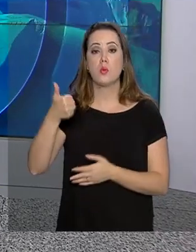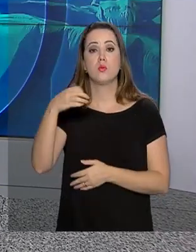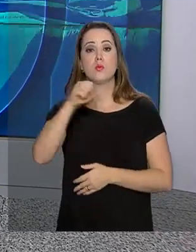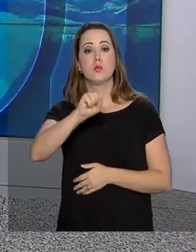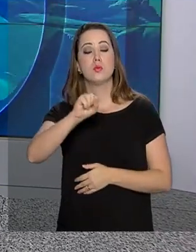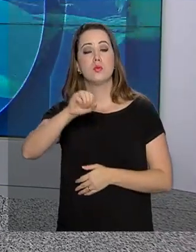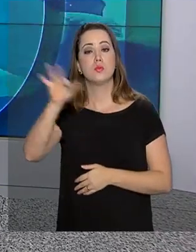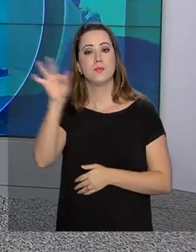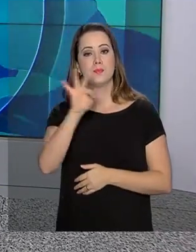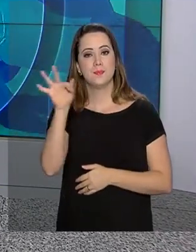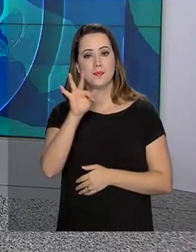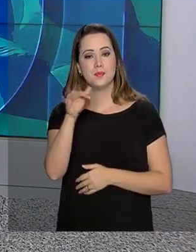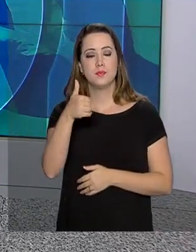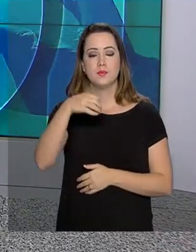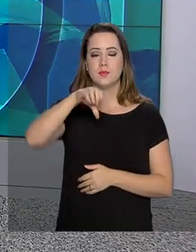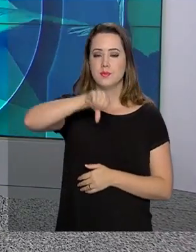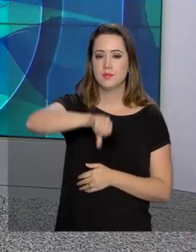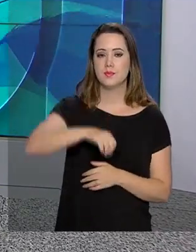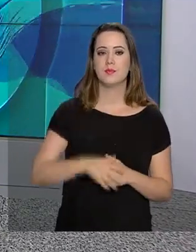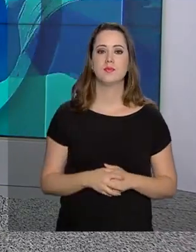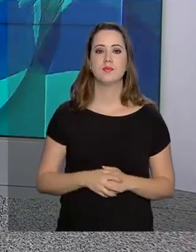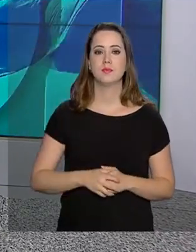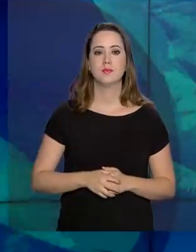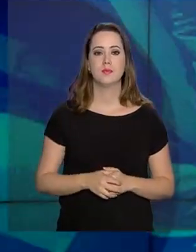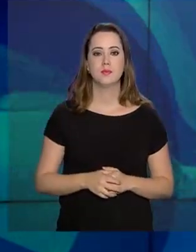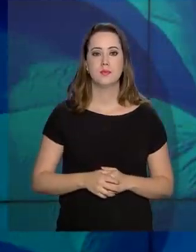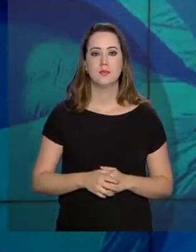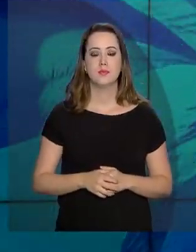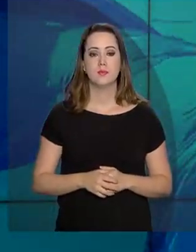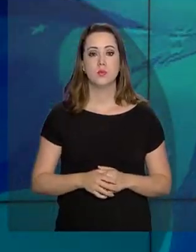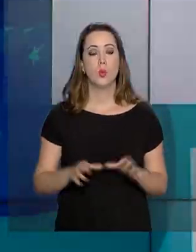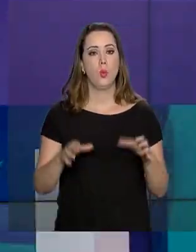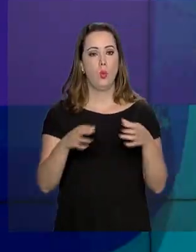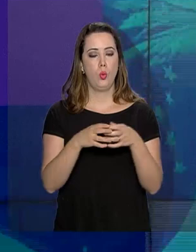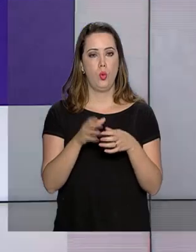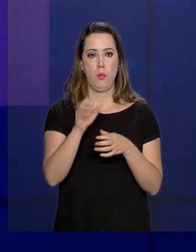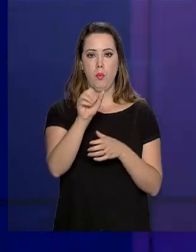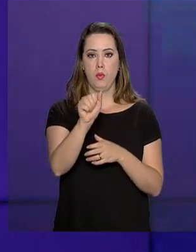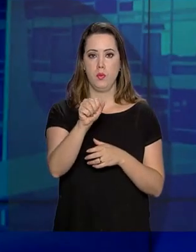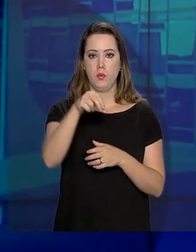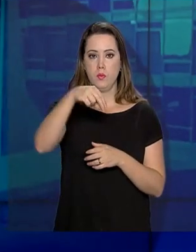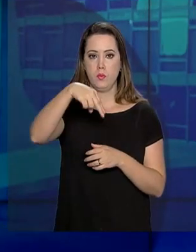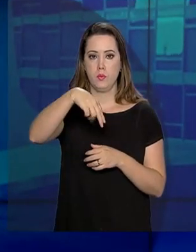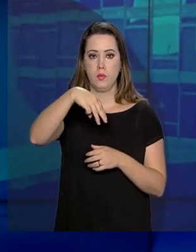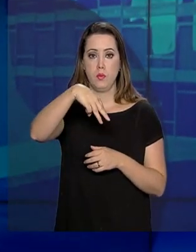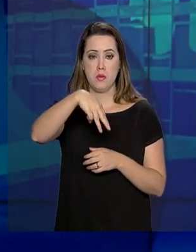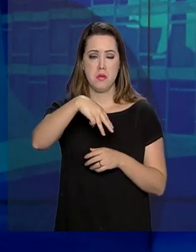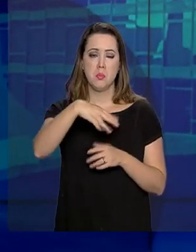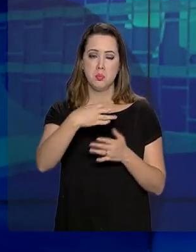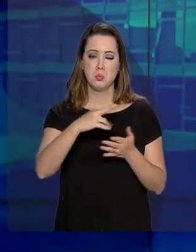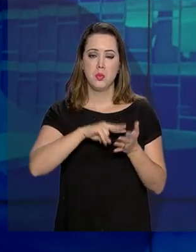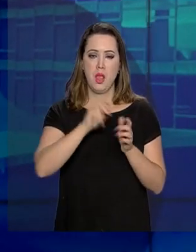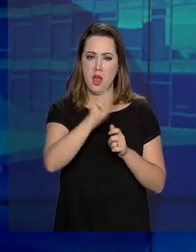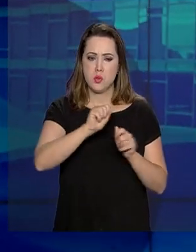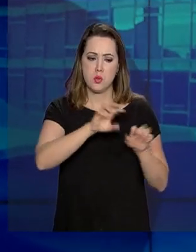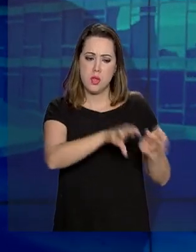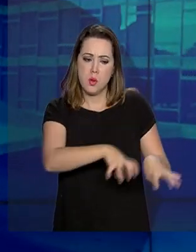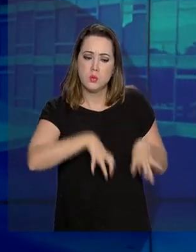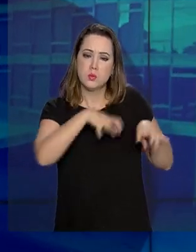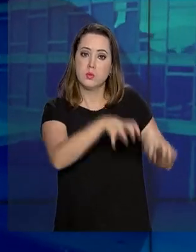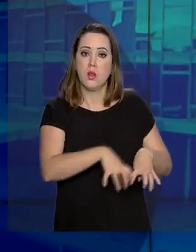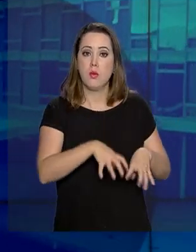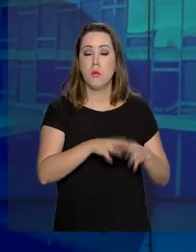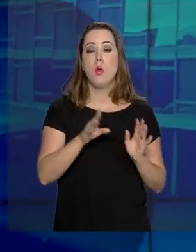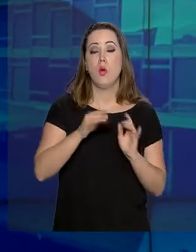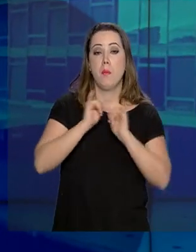18 de fevereiro de 2019 a agência nacional de mineração publicou Norma que determina a